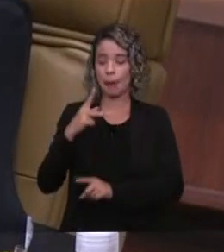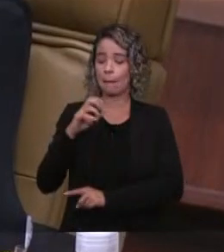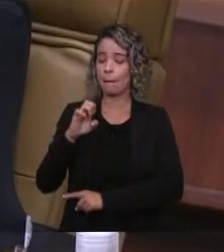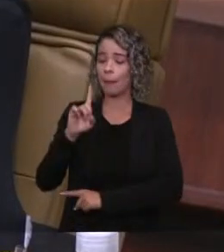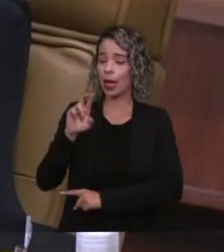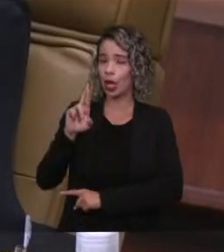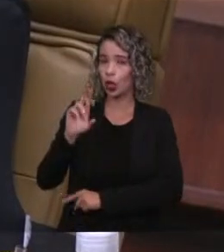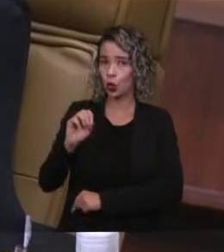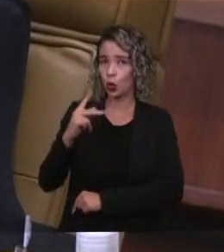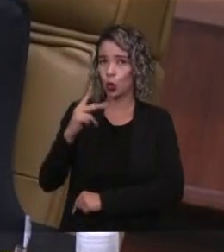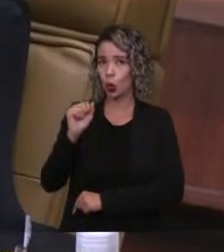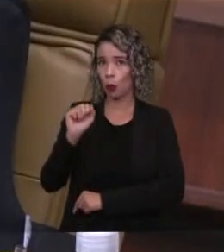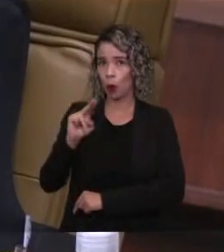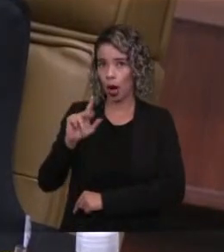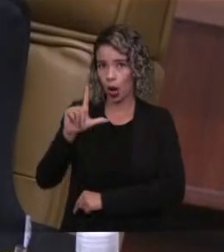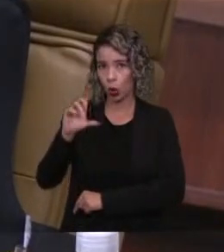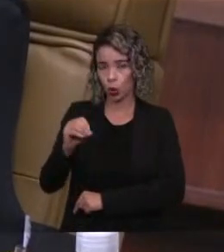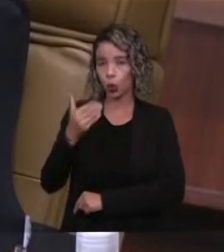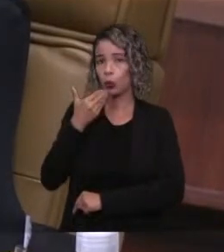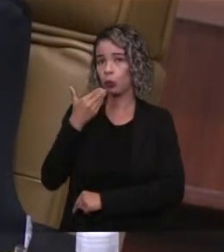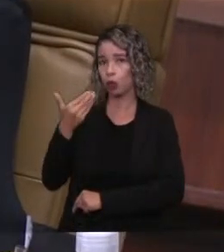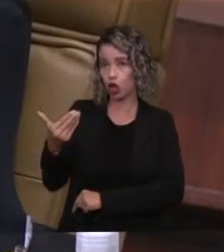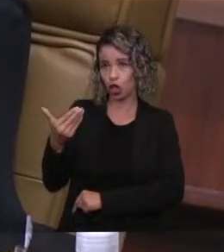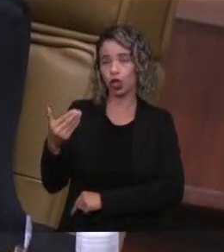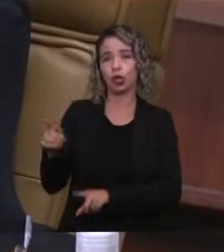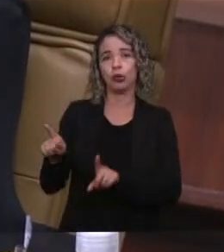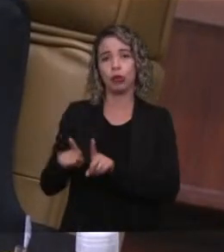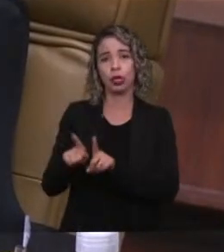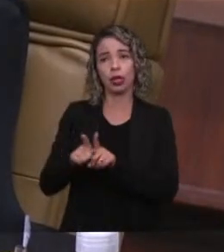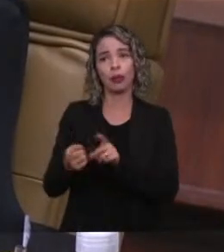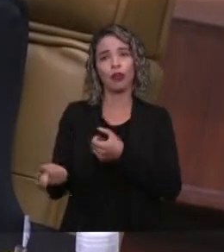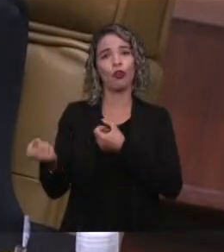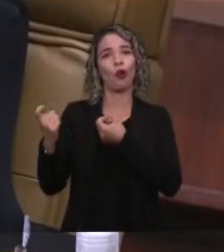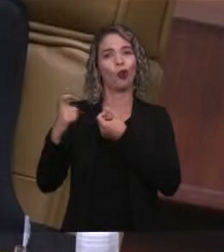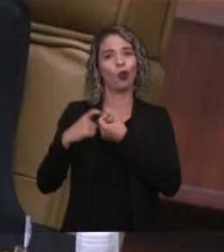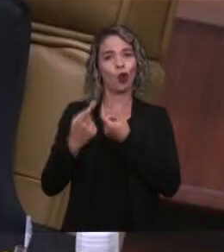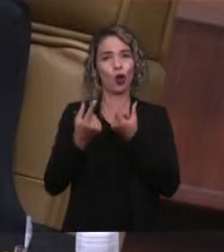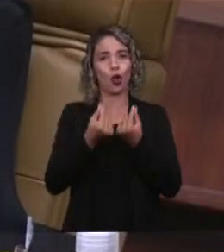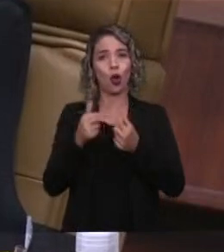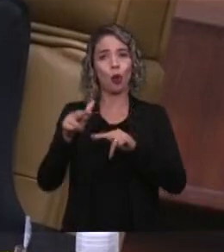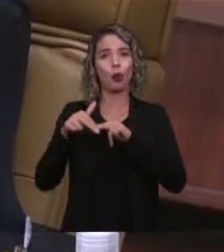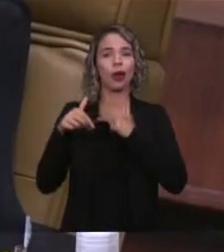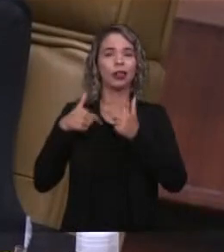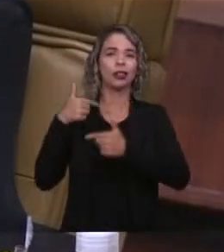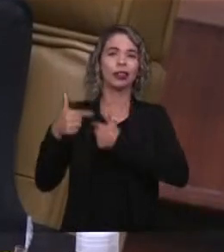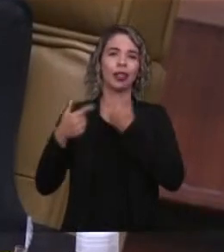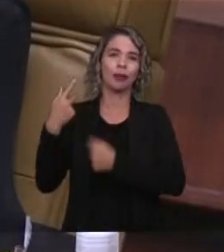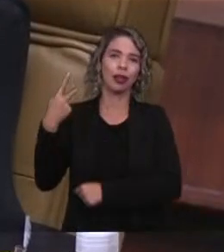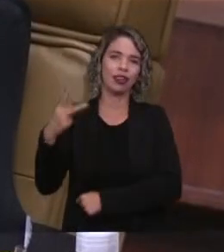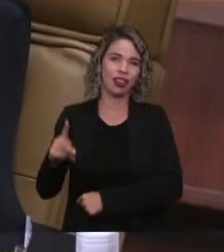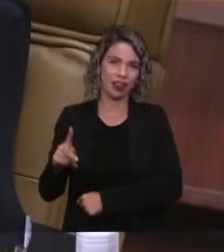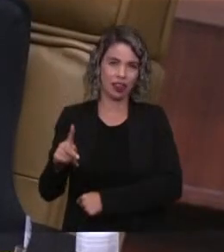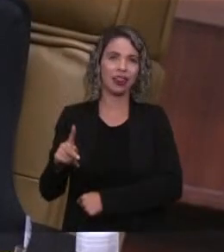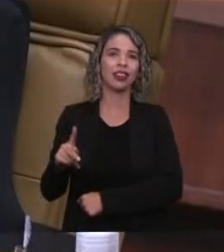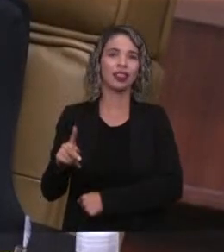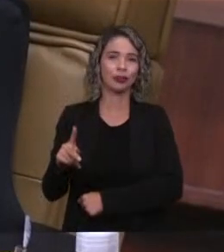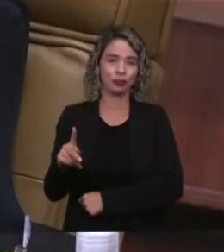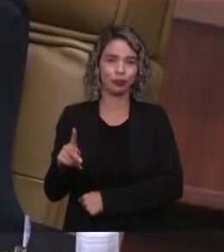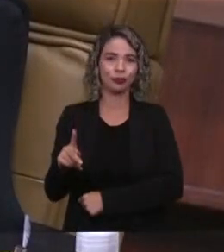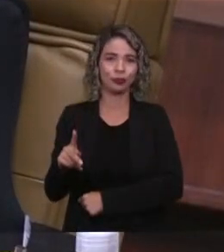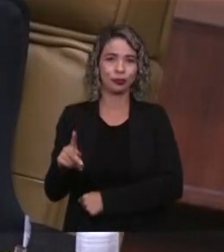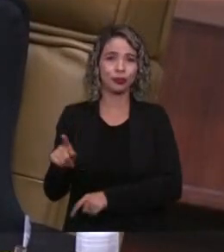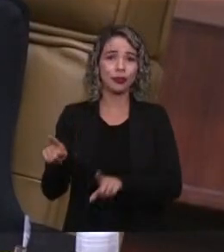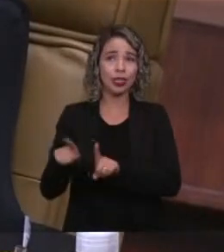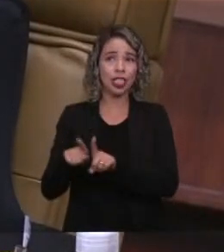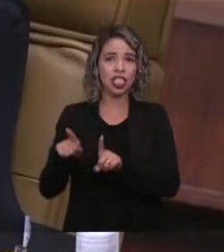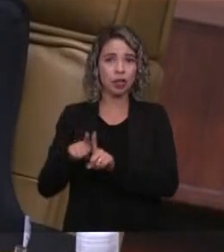Bergamaschi, solicitou e recebeu vantagem pecuniária indevida em razão da sua função, notadamente em razão